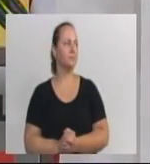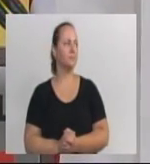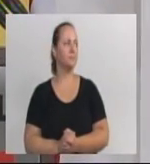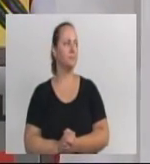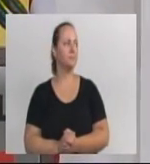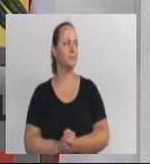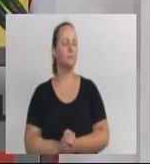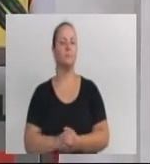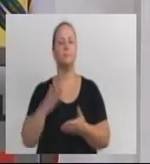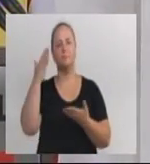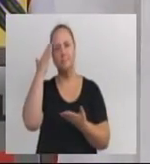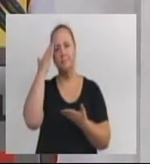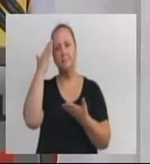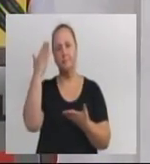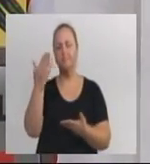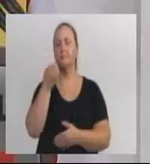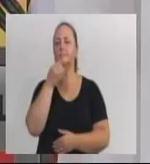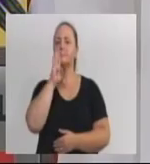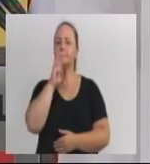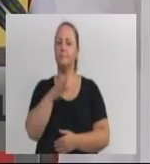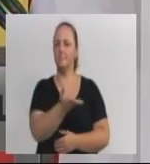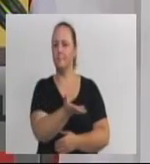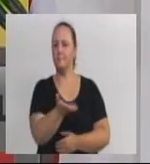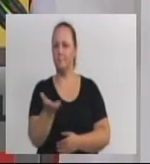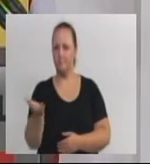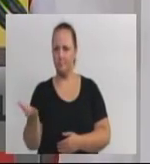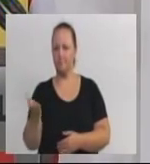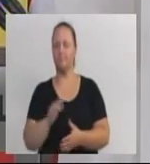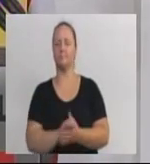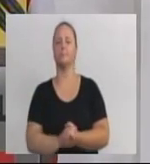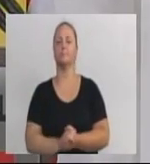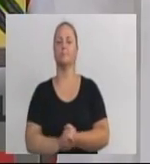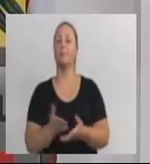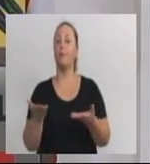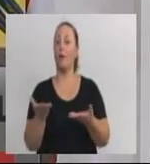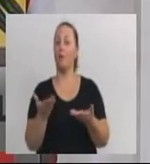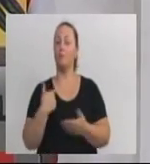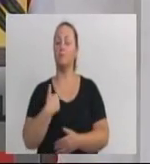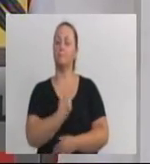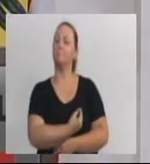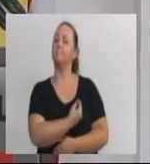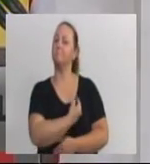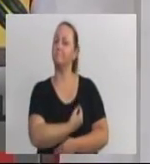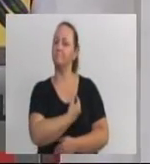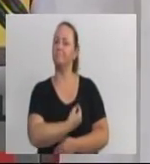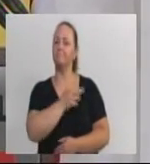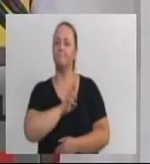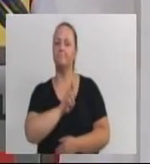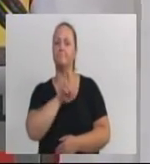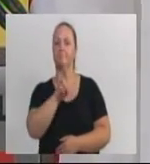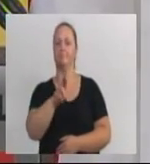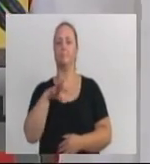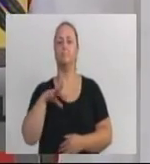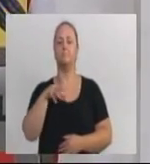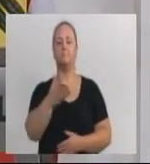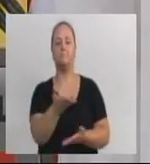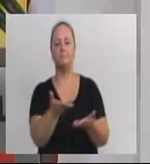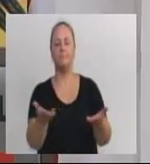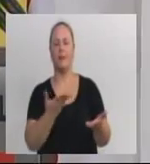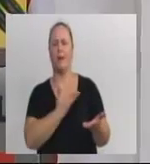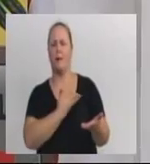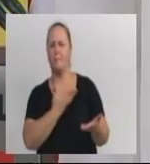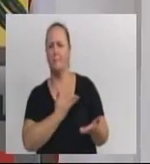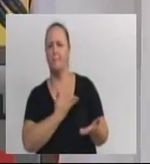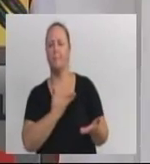Obrigada, boa tarde a todos. Eu estou aqui hoje, então, representando todas as amigas e